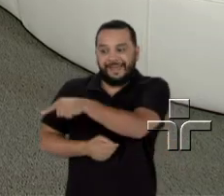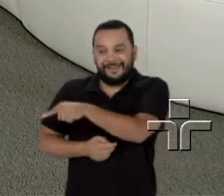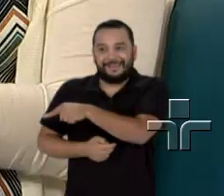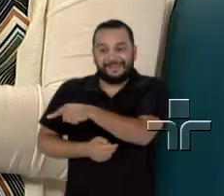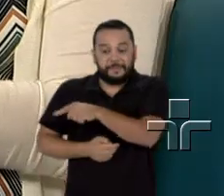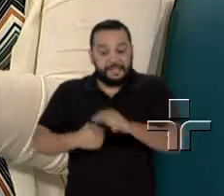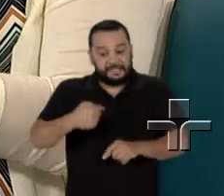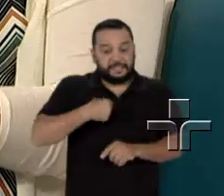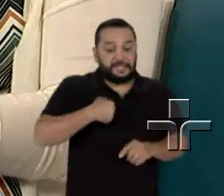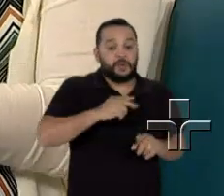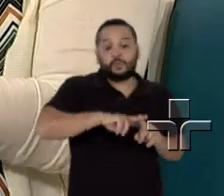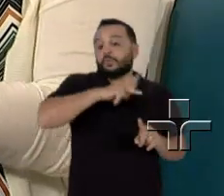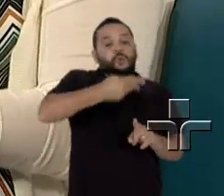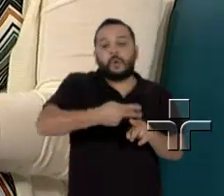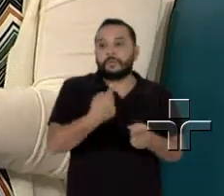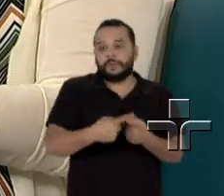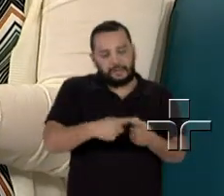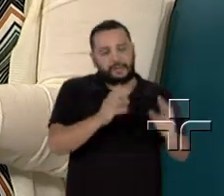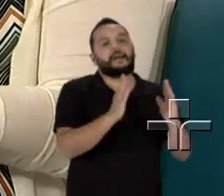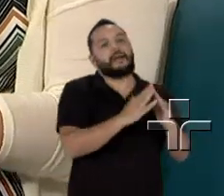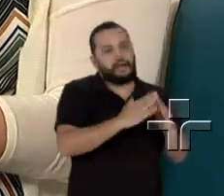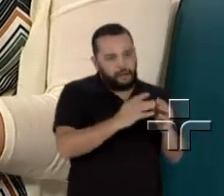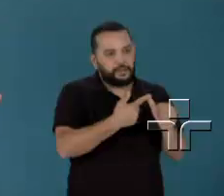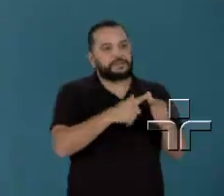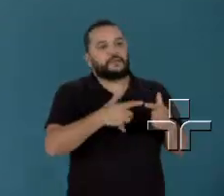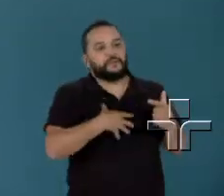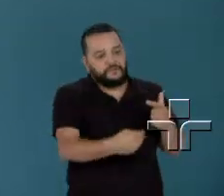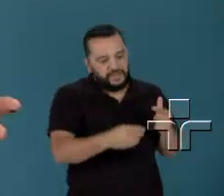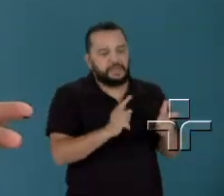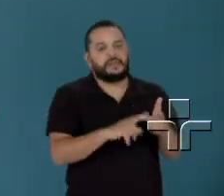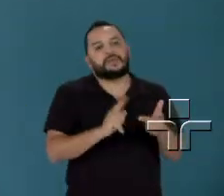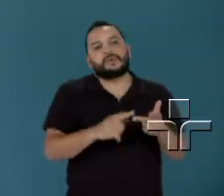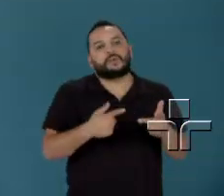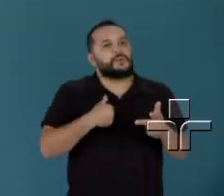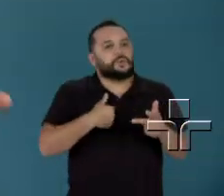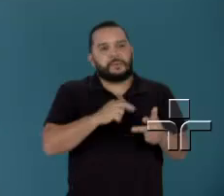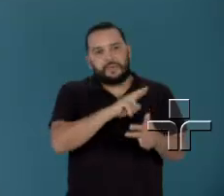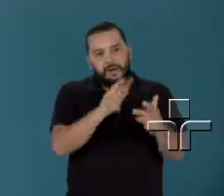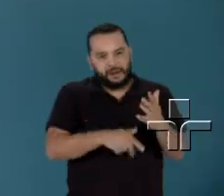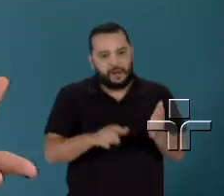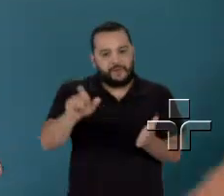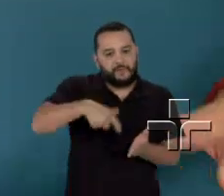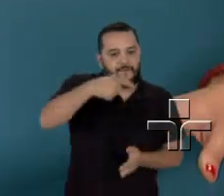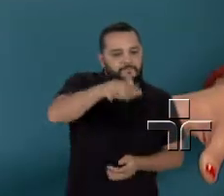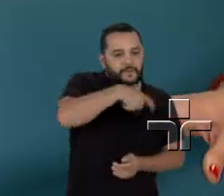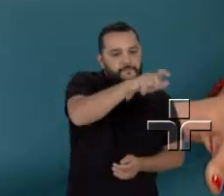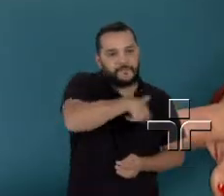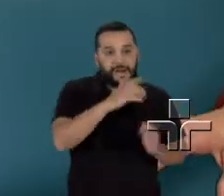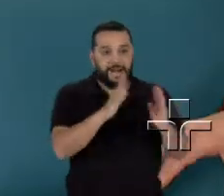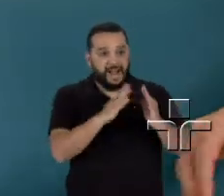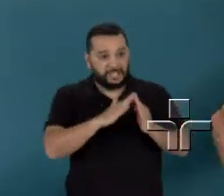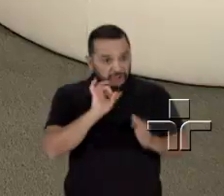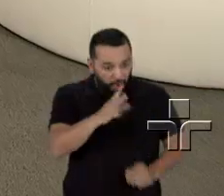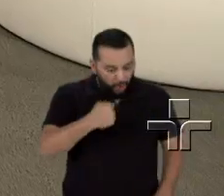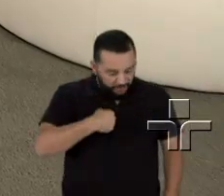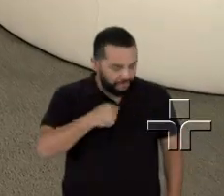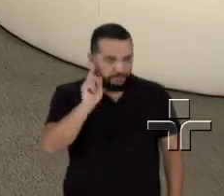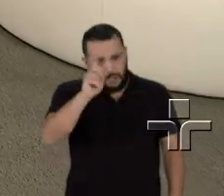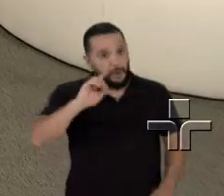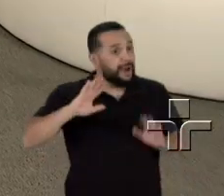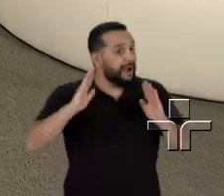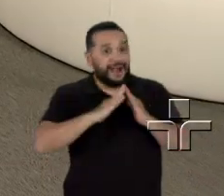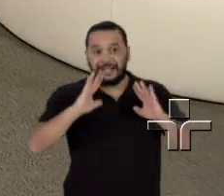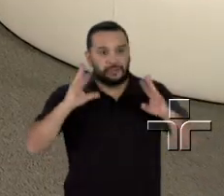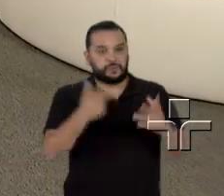esse dobro é casa é coisa de filha então esse gasto é com a casa inteira não é só comigo mas qual é o seu